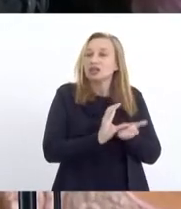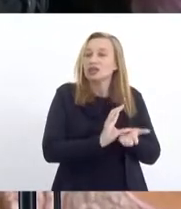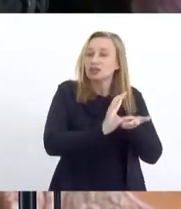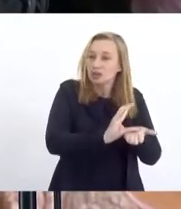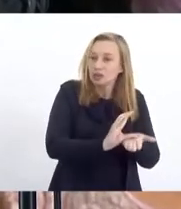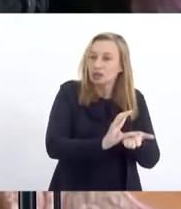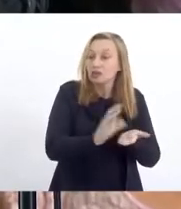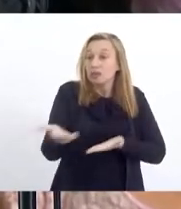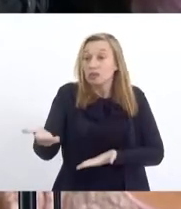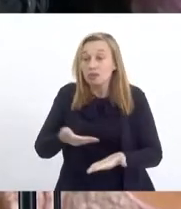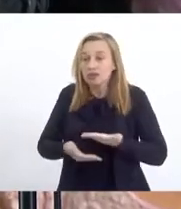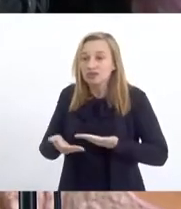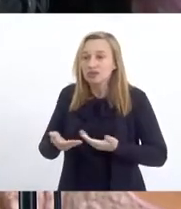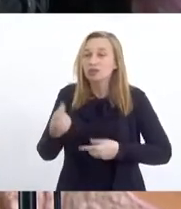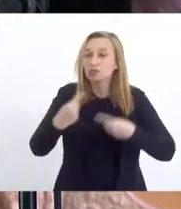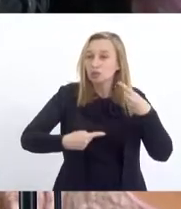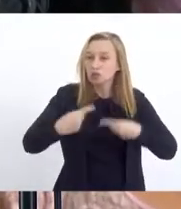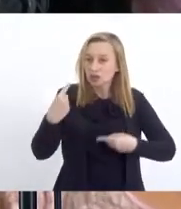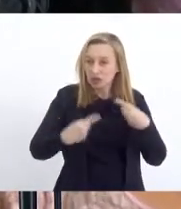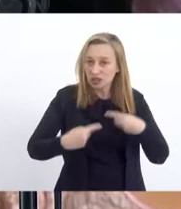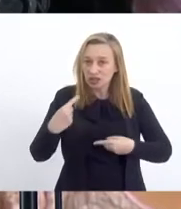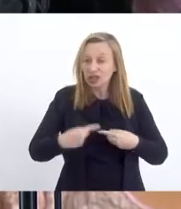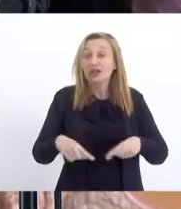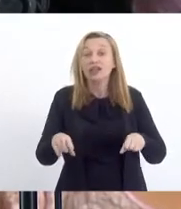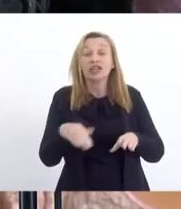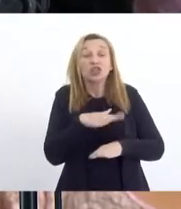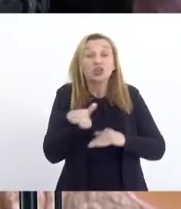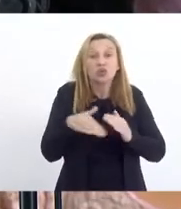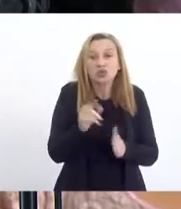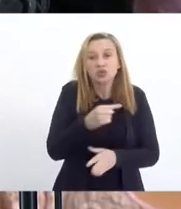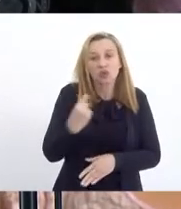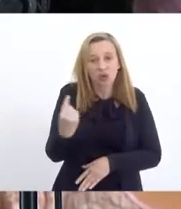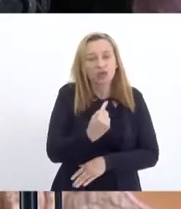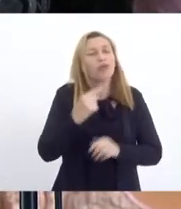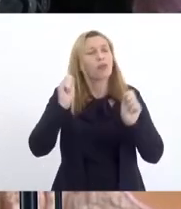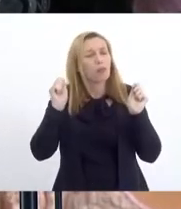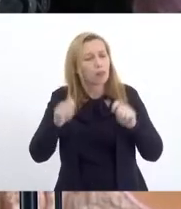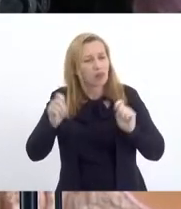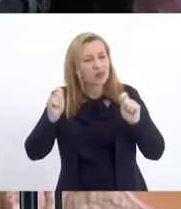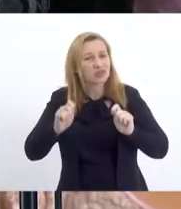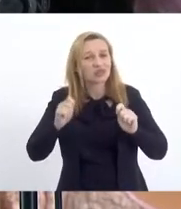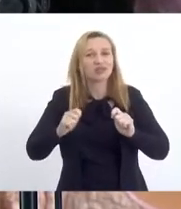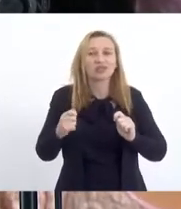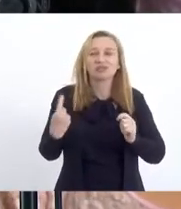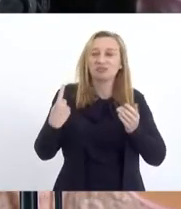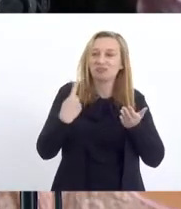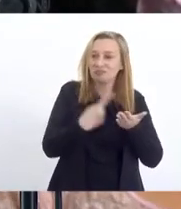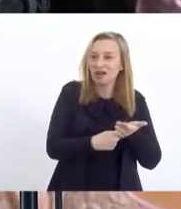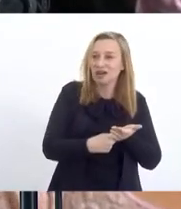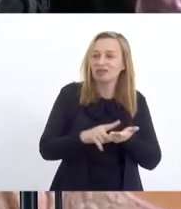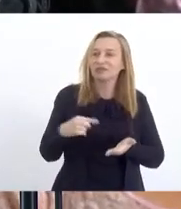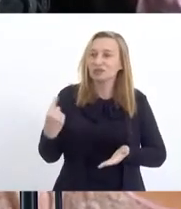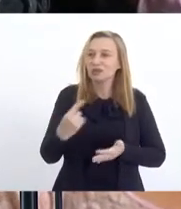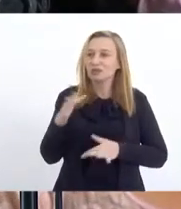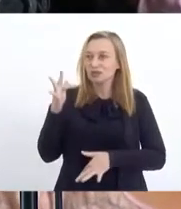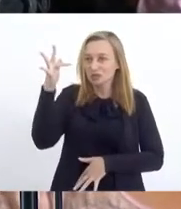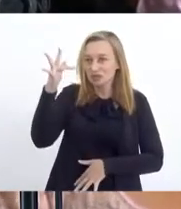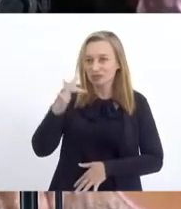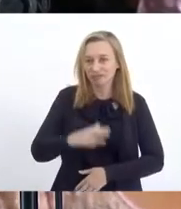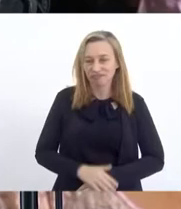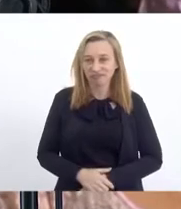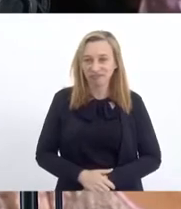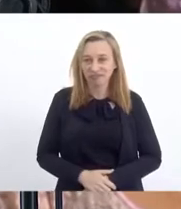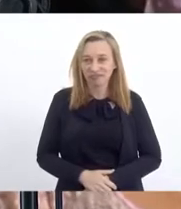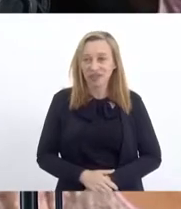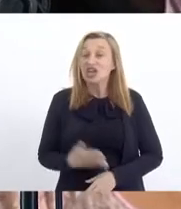política, repito, que é muito importante, e que todos nós possamos fazer um pacto pelo nosso futuro.